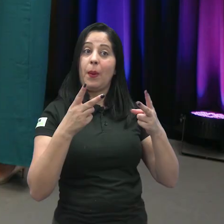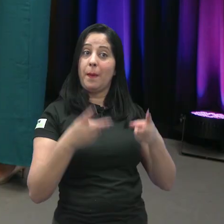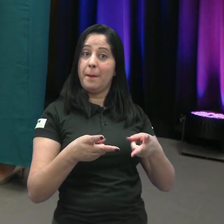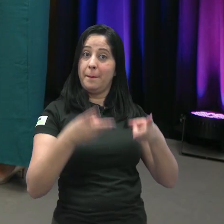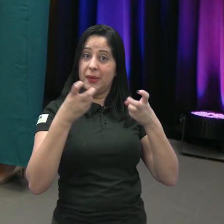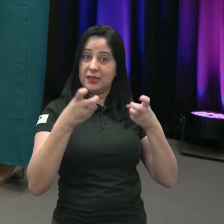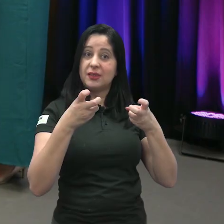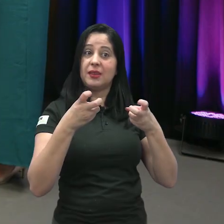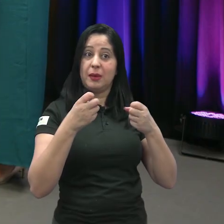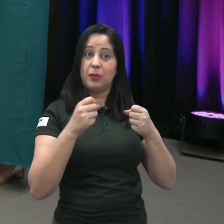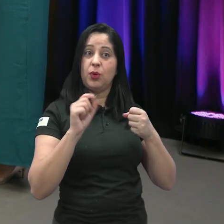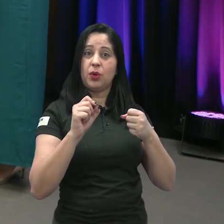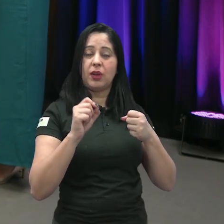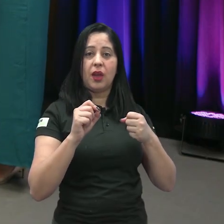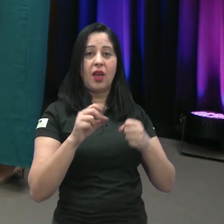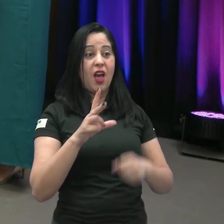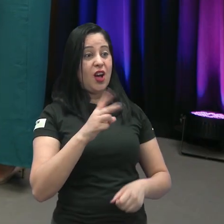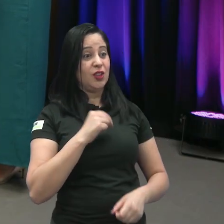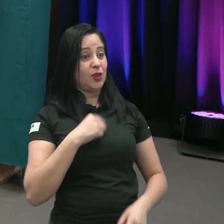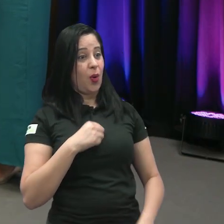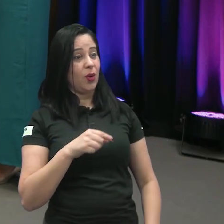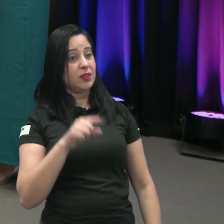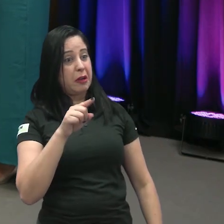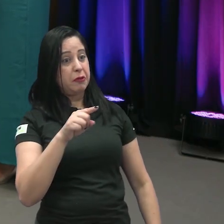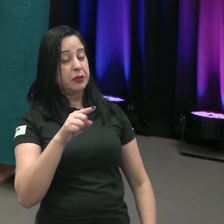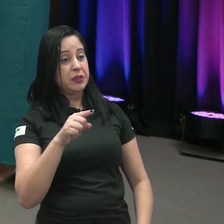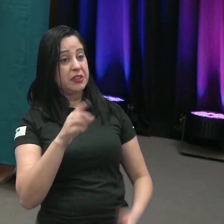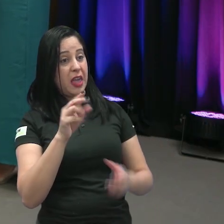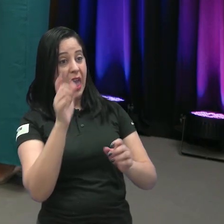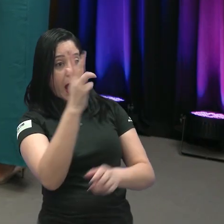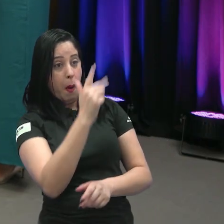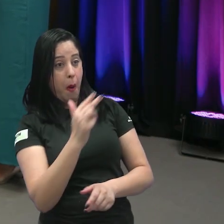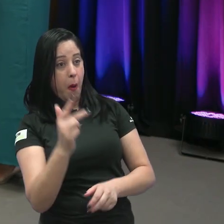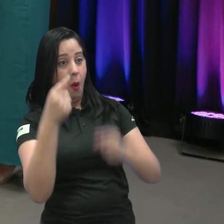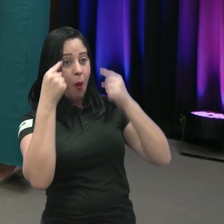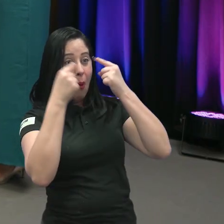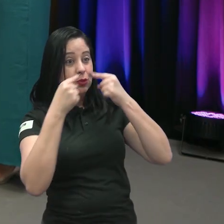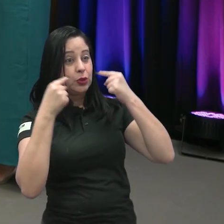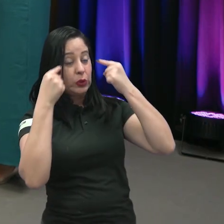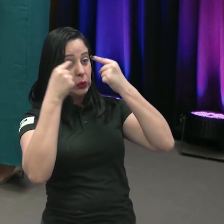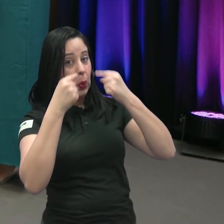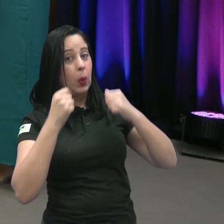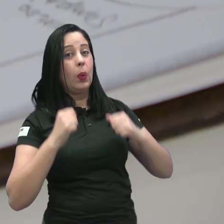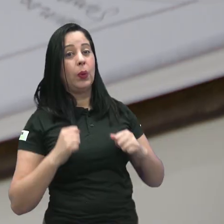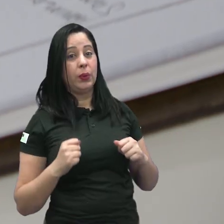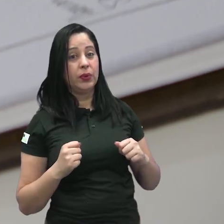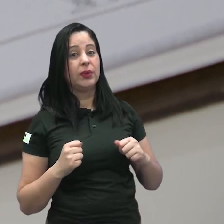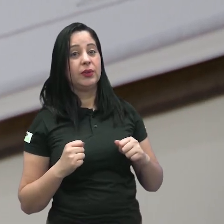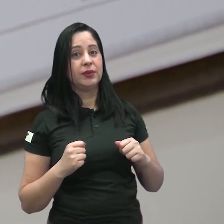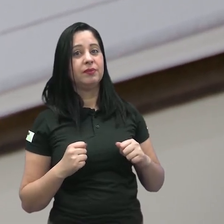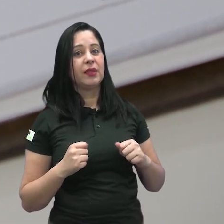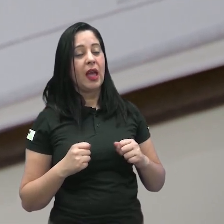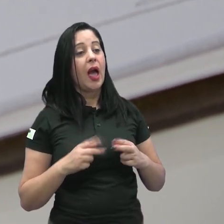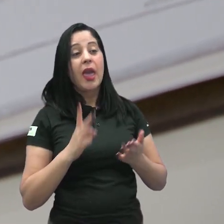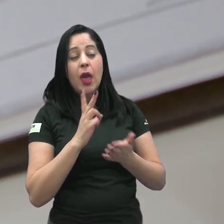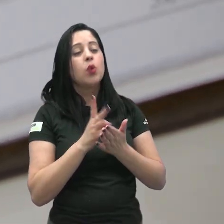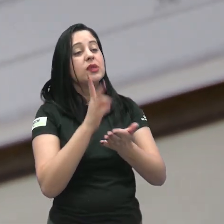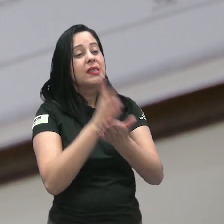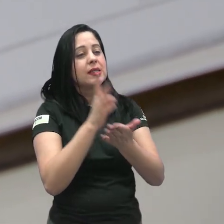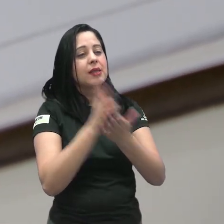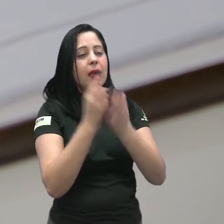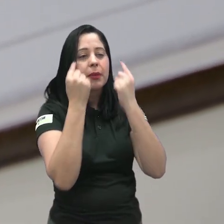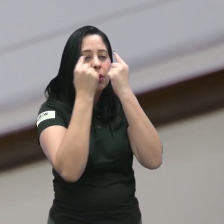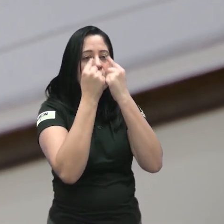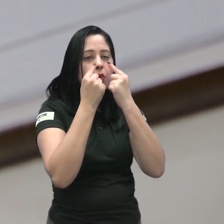o pessoal mais gosta, assim, né? Nossa, você capta o olhar da pessoa. Eu acho que é o que eu capto mais, porque eu